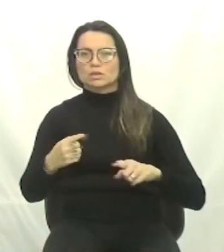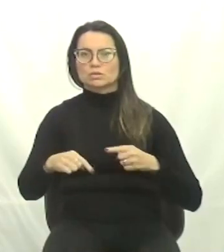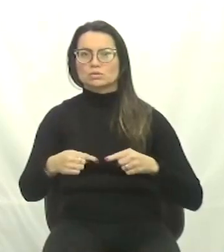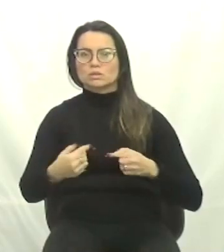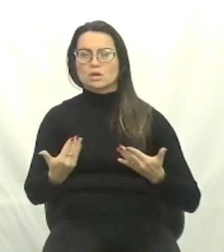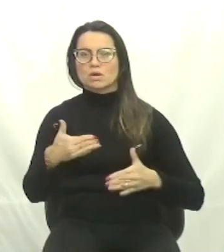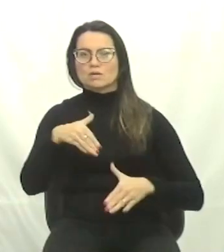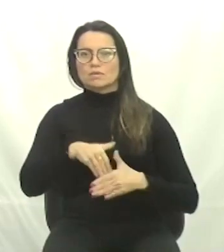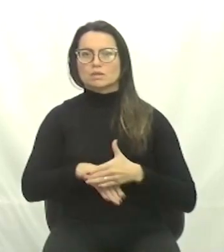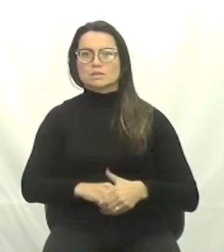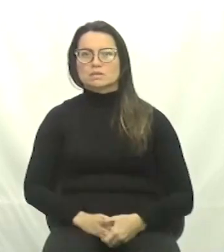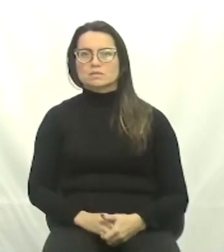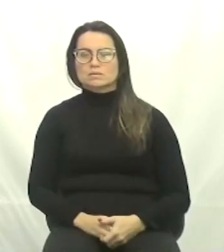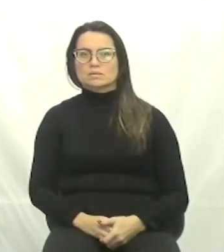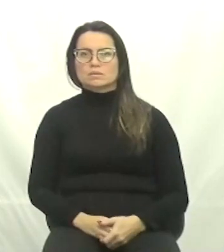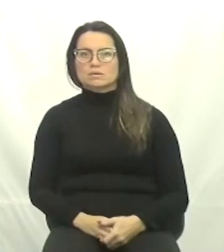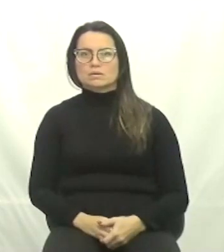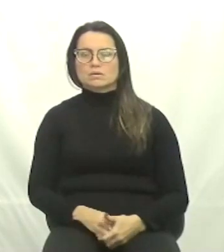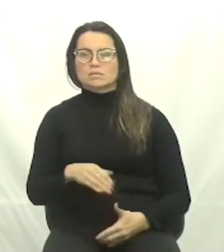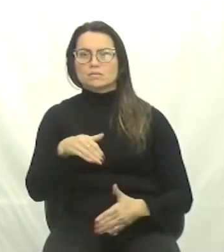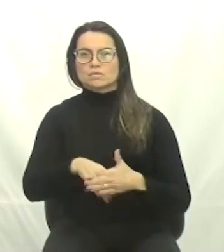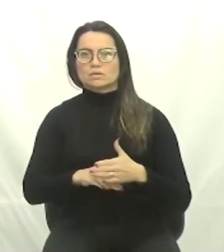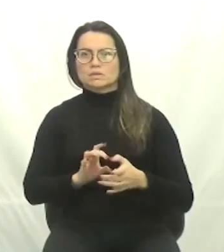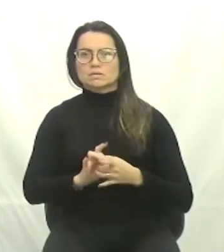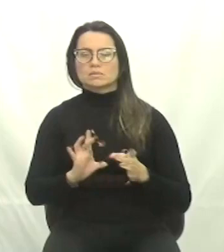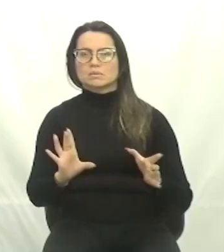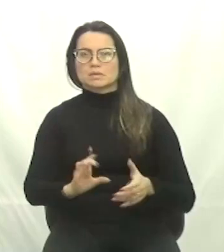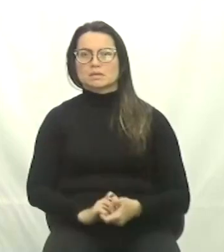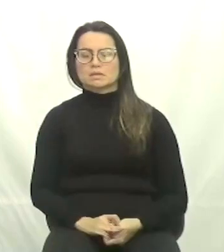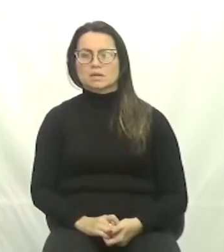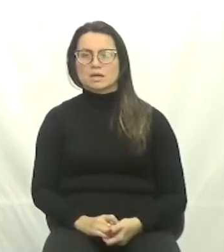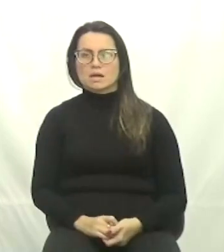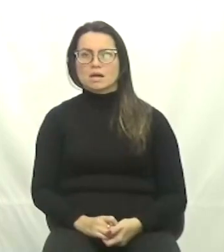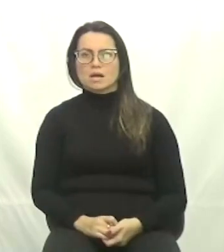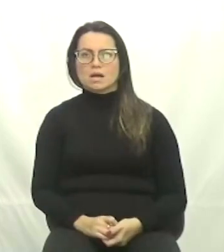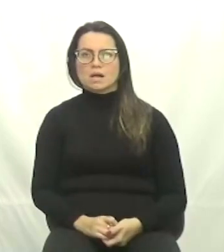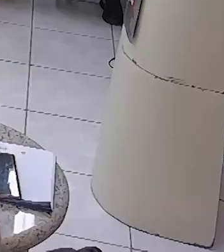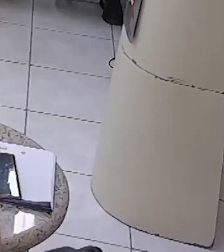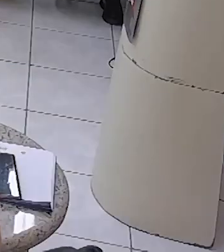está em votação. Votação liberada.